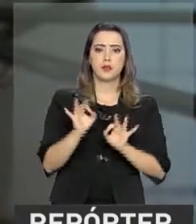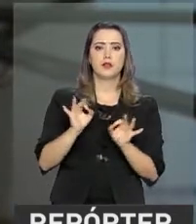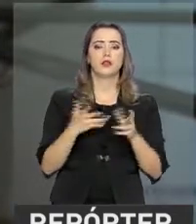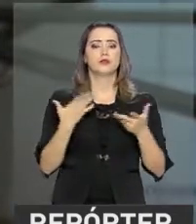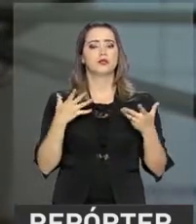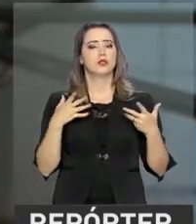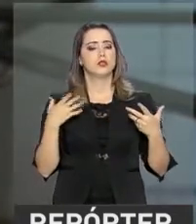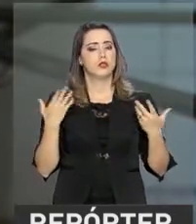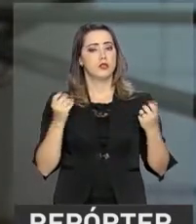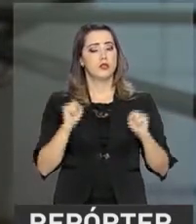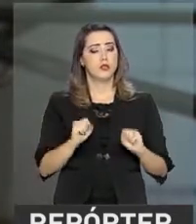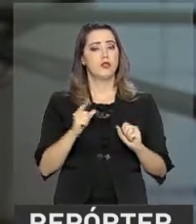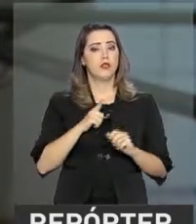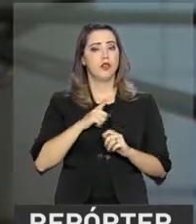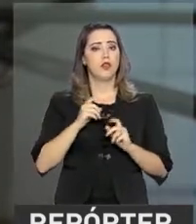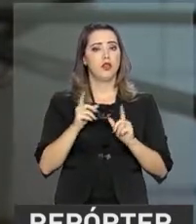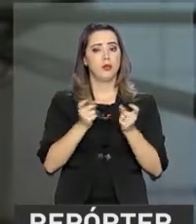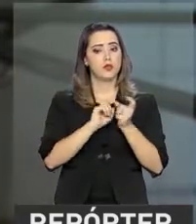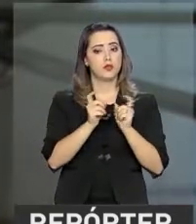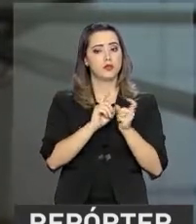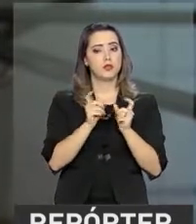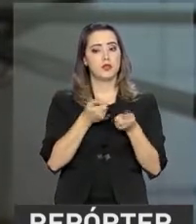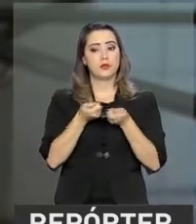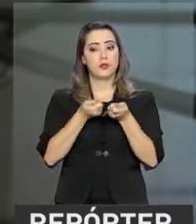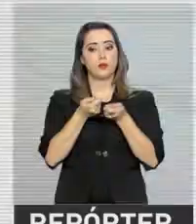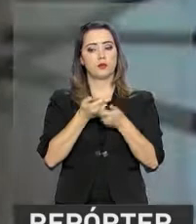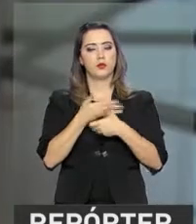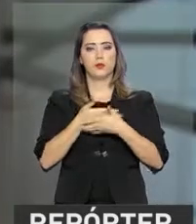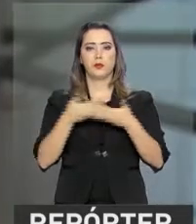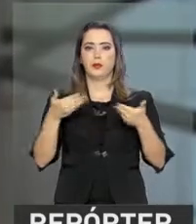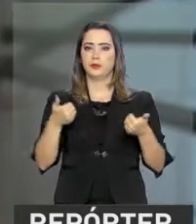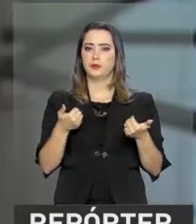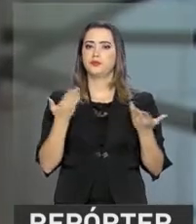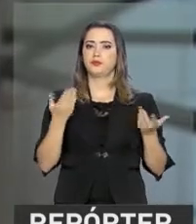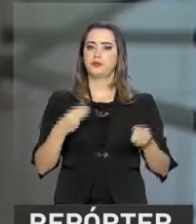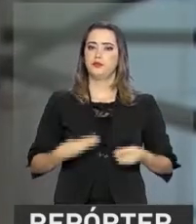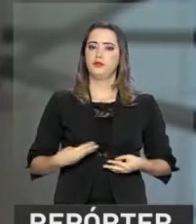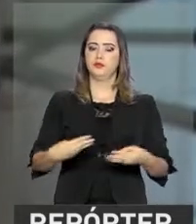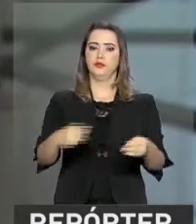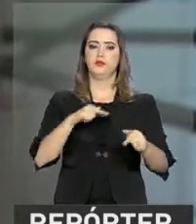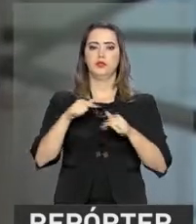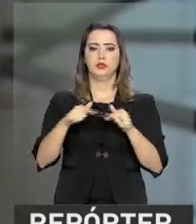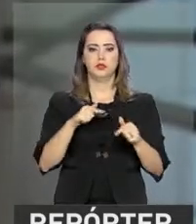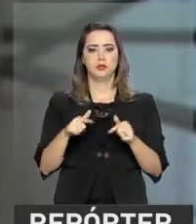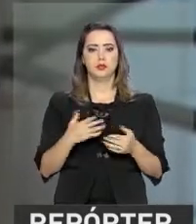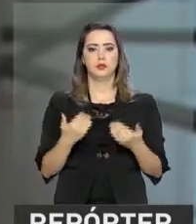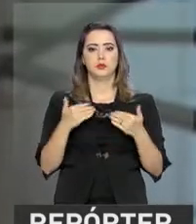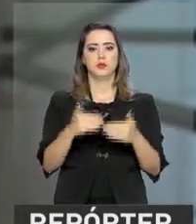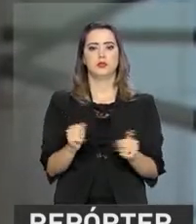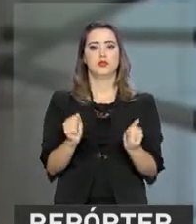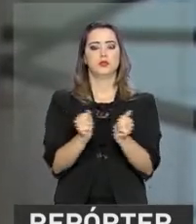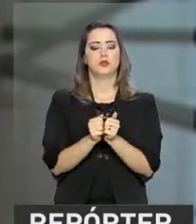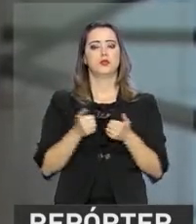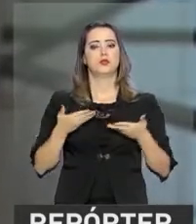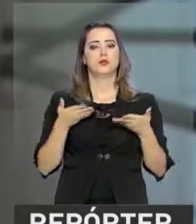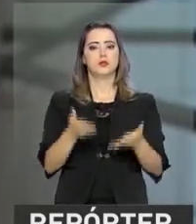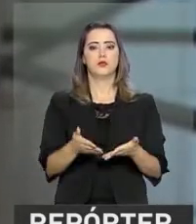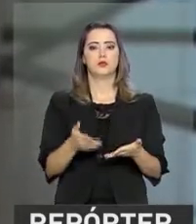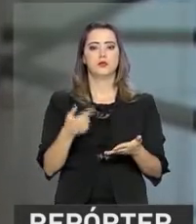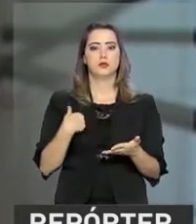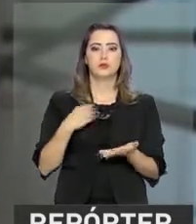organizado tem uma capacidade de gestão e de controle muito maior o ministério está muito ativo está muito presente está é